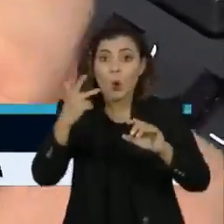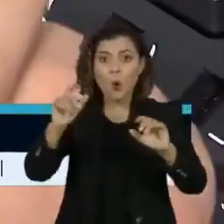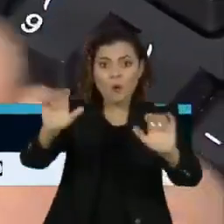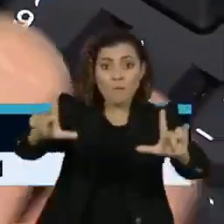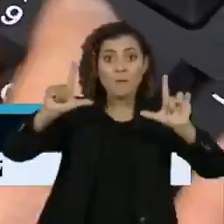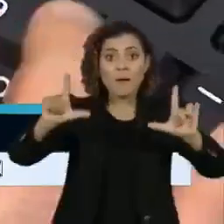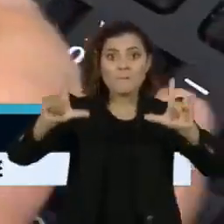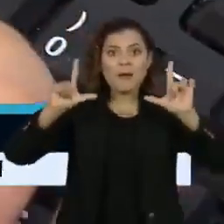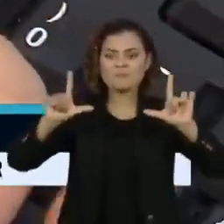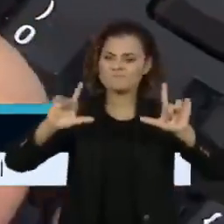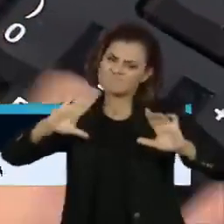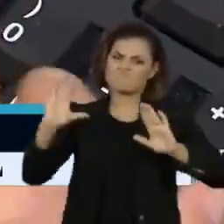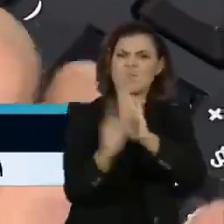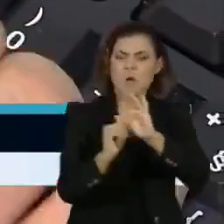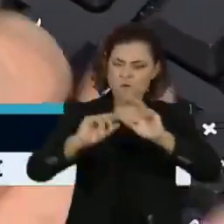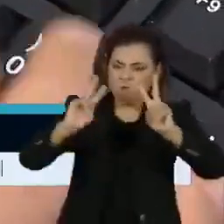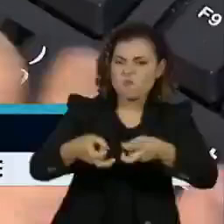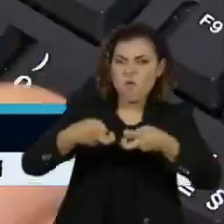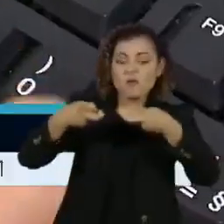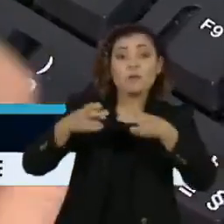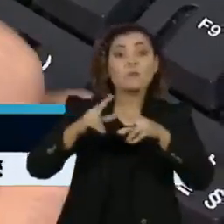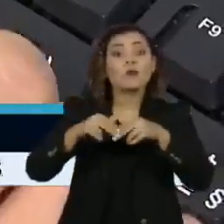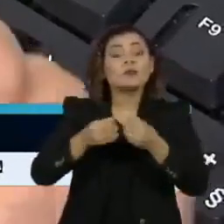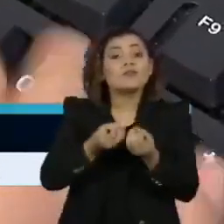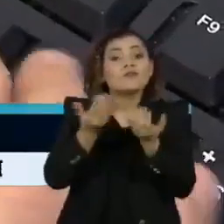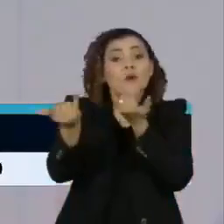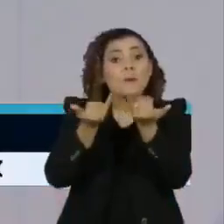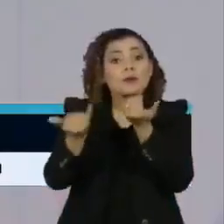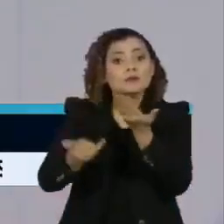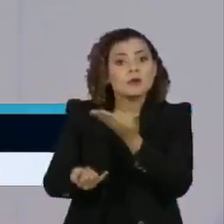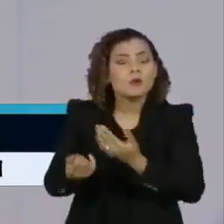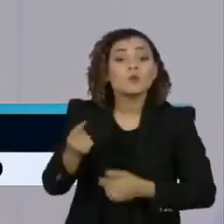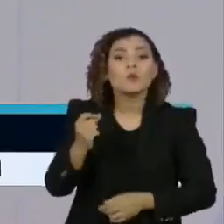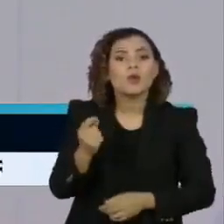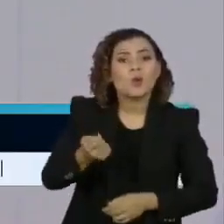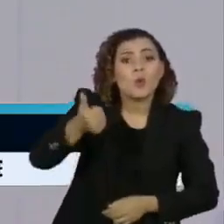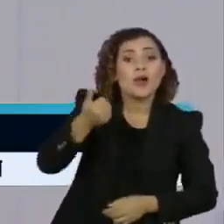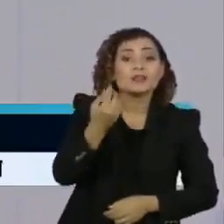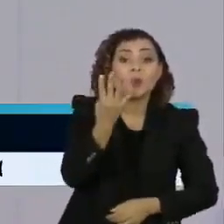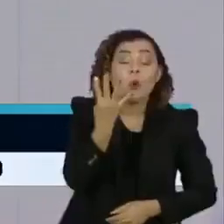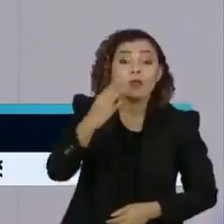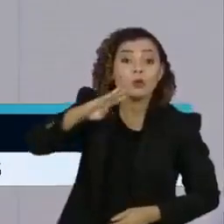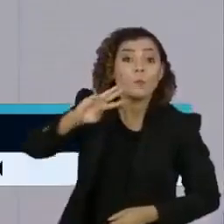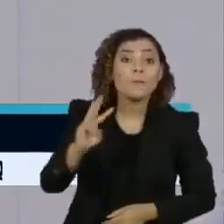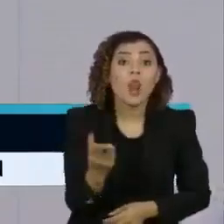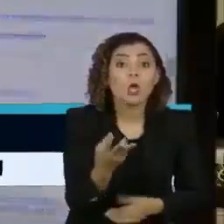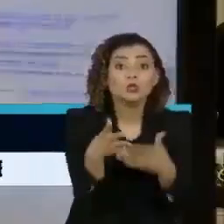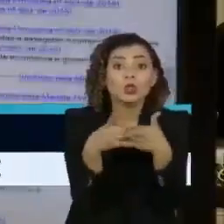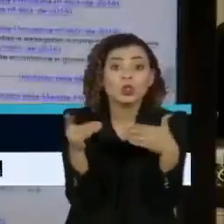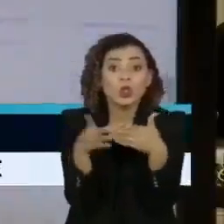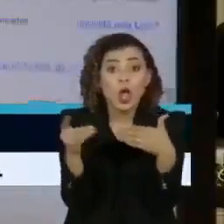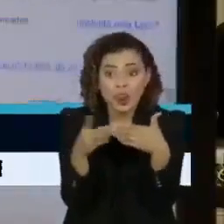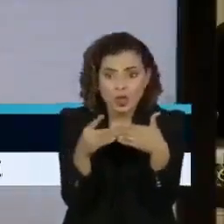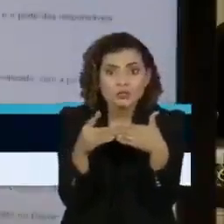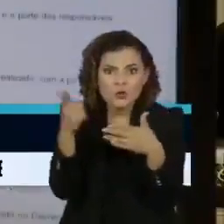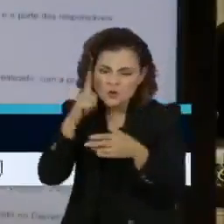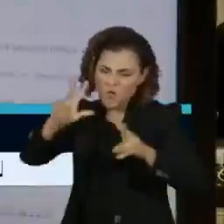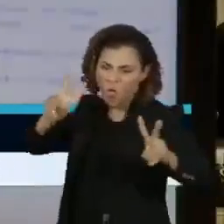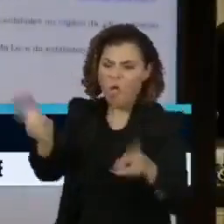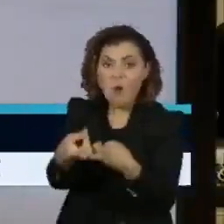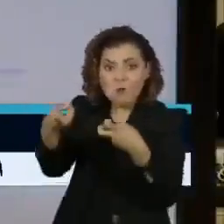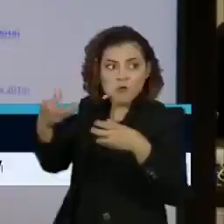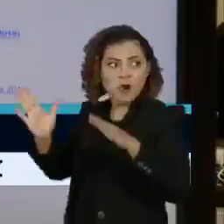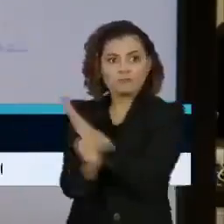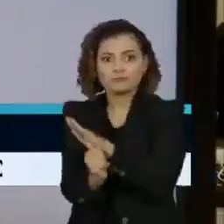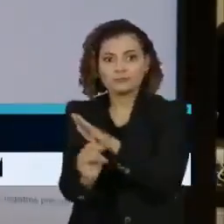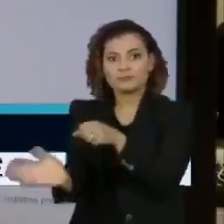passado, o rombo causado por um vazamento de dados foi de quase 4 milhões de dólares, em média, nos